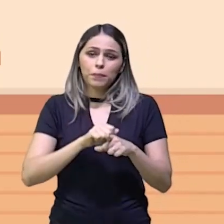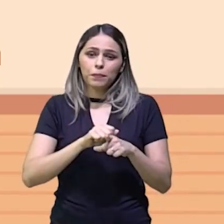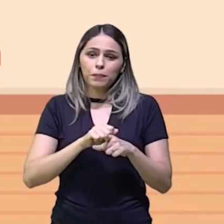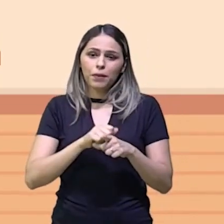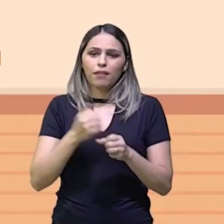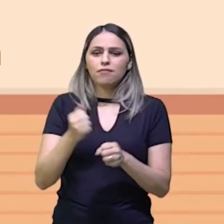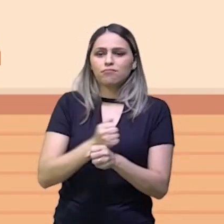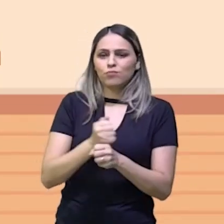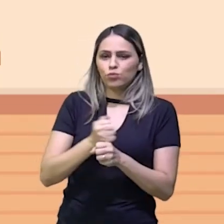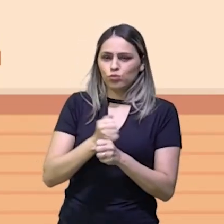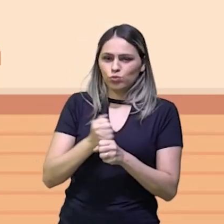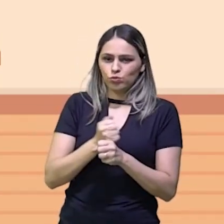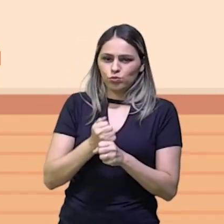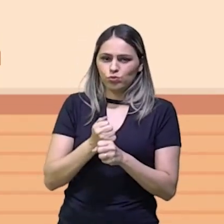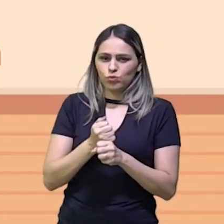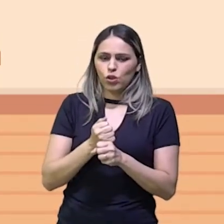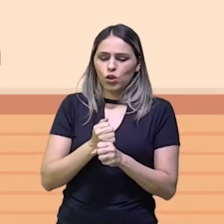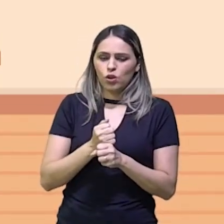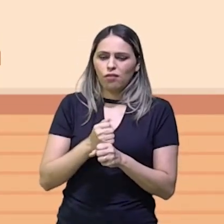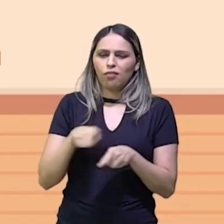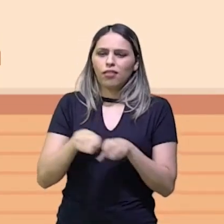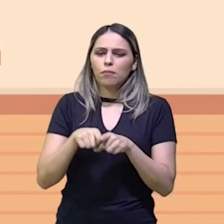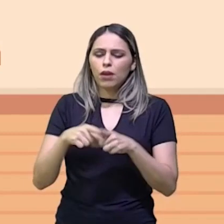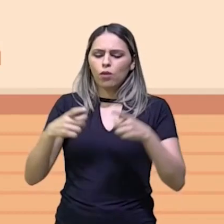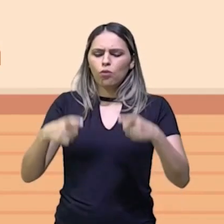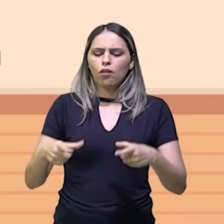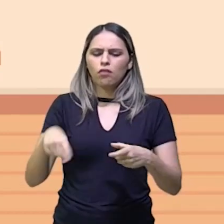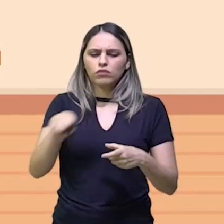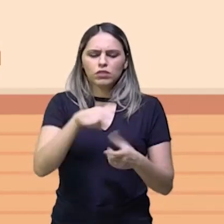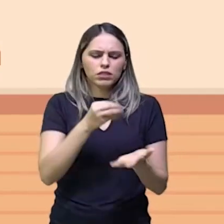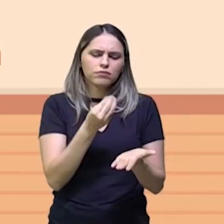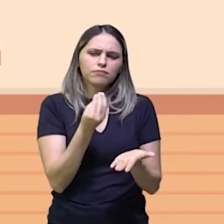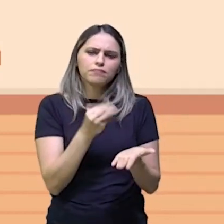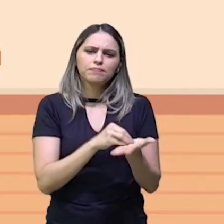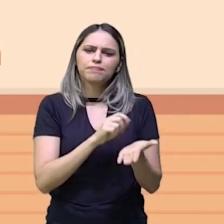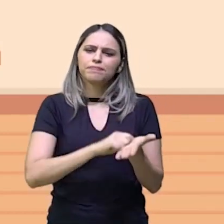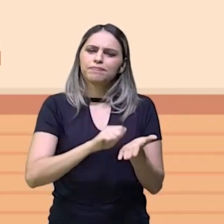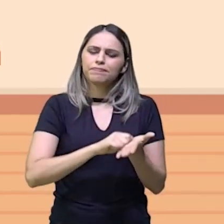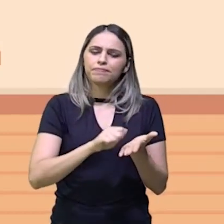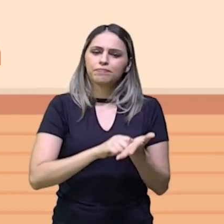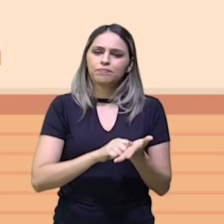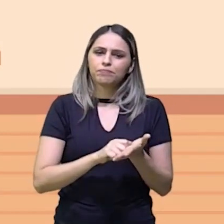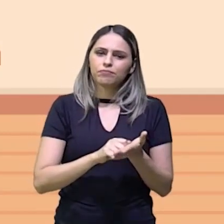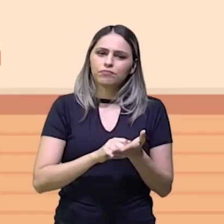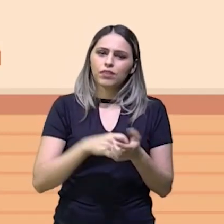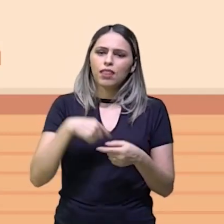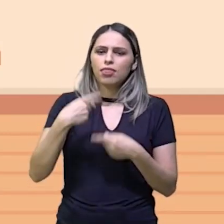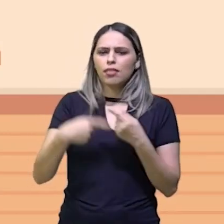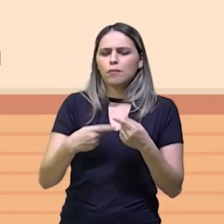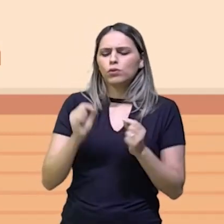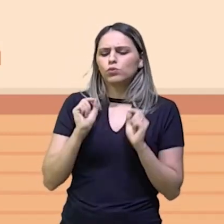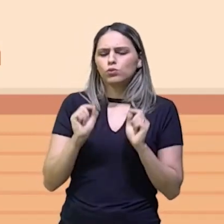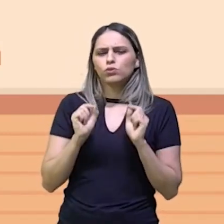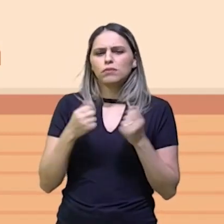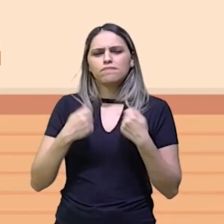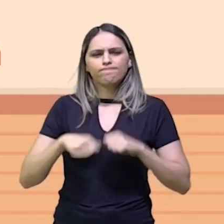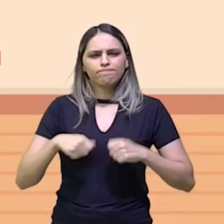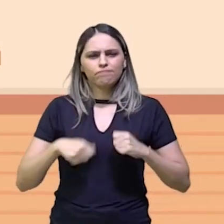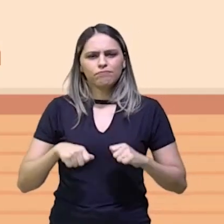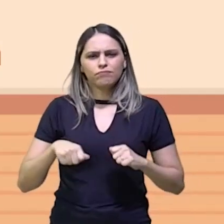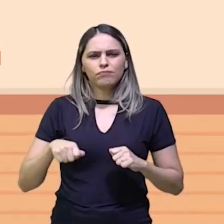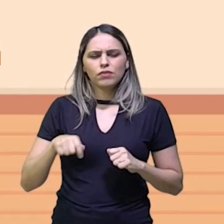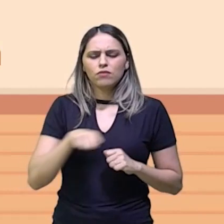o ano e onde você escreveu, certo? O segundo, você vai colocar o quê? A